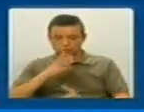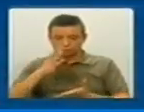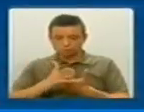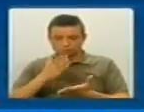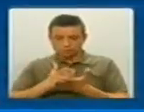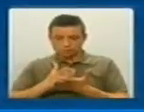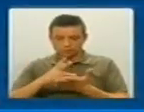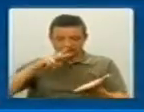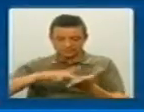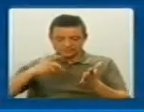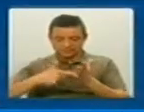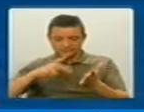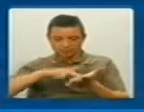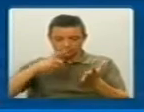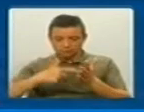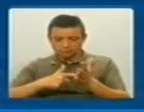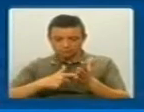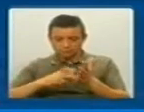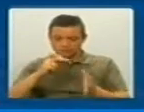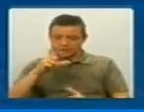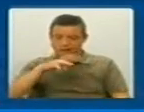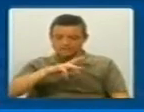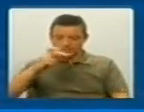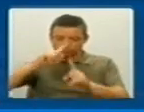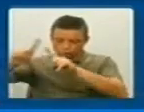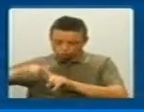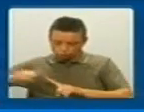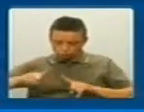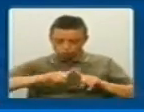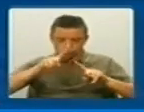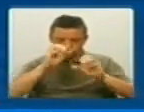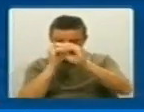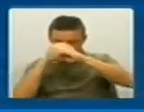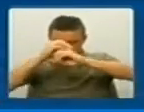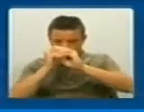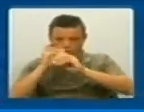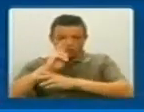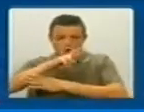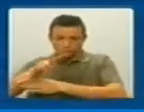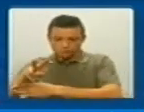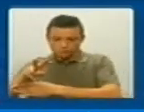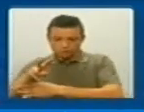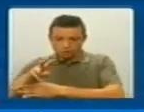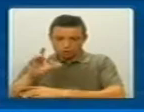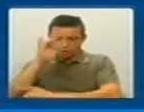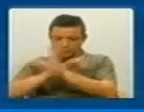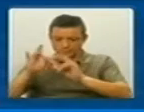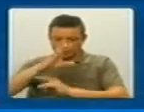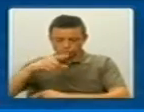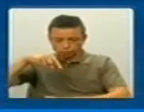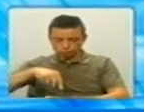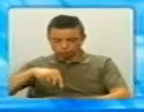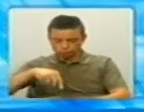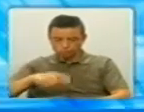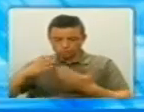graças à tecnologia do ALMA, deste conjunto de radiotelescópios que estão no Observatório Europeu do Sul. E agora parece que não tem